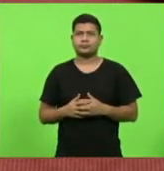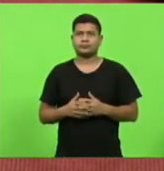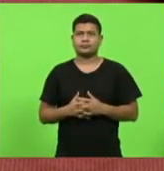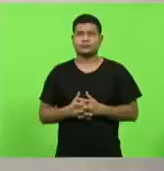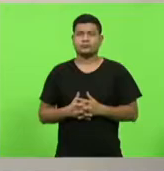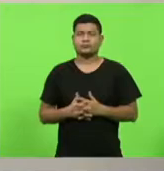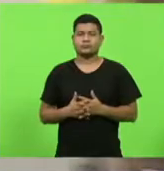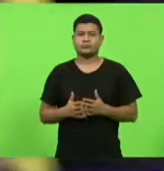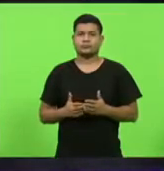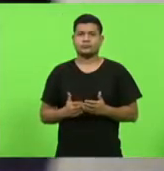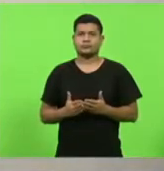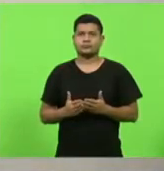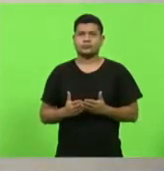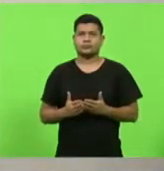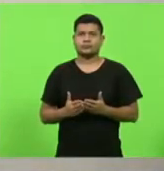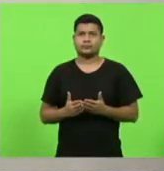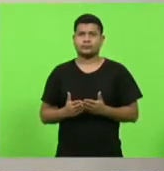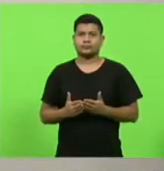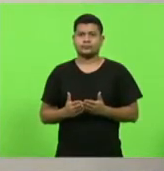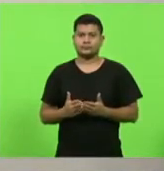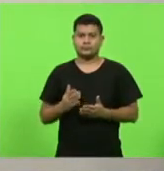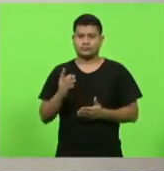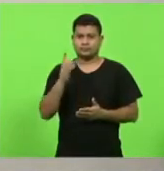Deputado João Amin chegando.